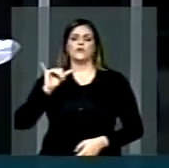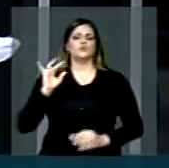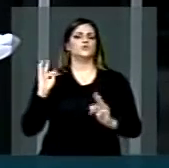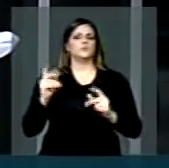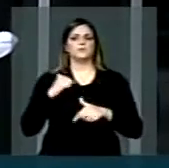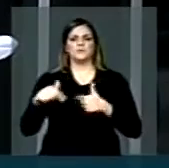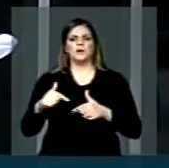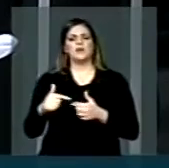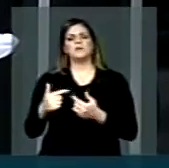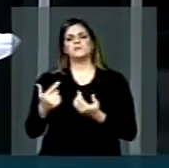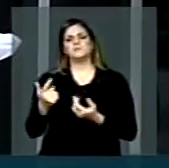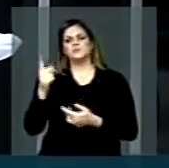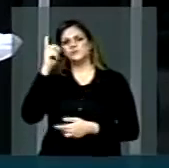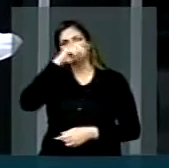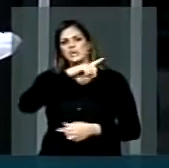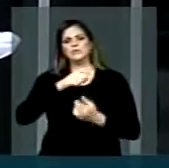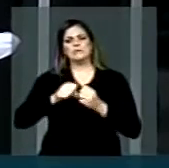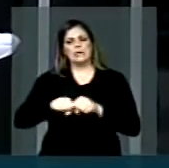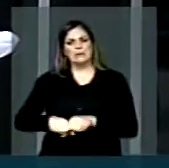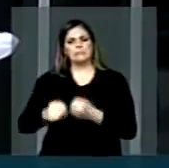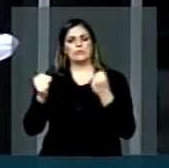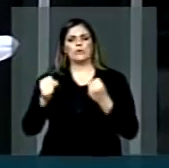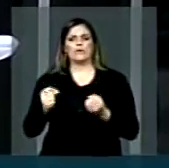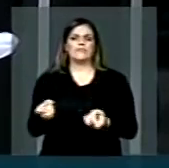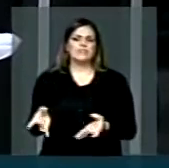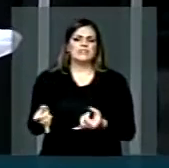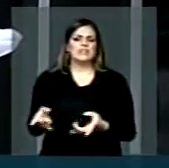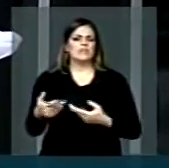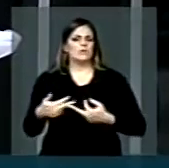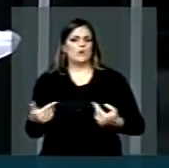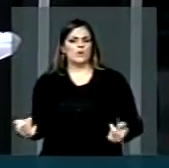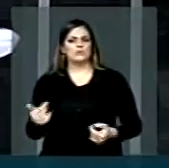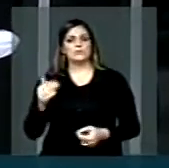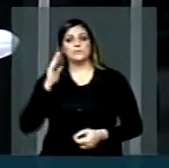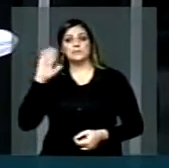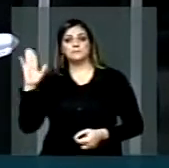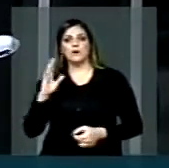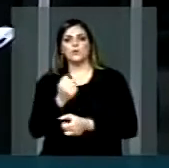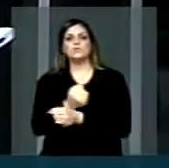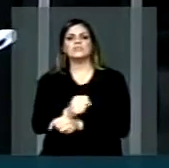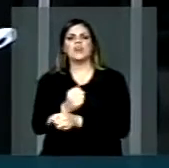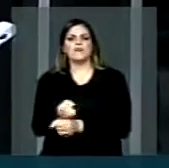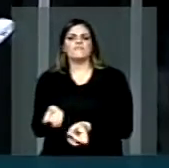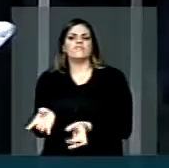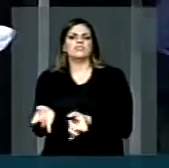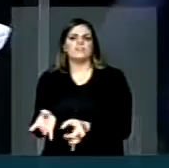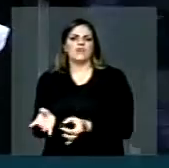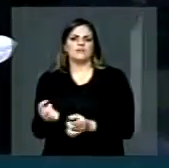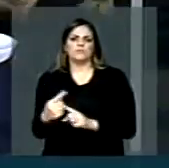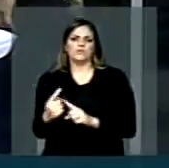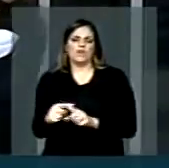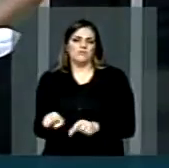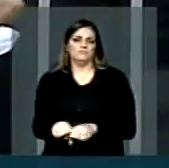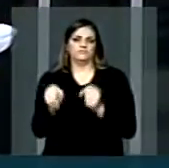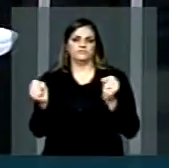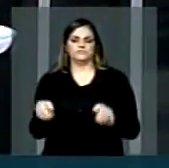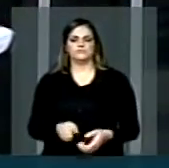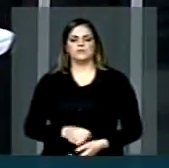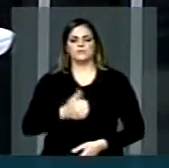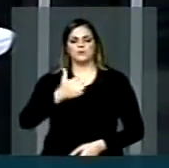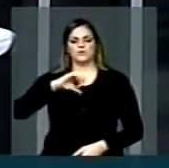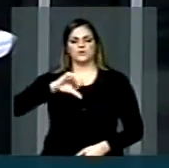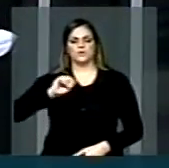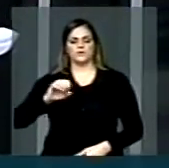forma, muitos foram obrigados a vender o que tinham. Dentre suas posses, figurava o negro escravo. Em 1880, foi